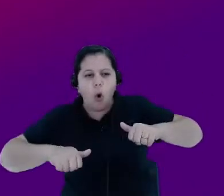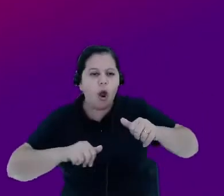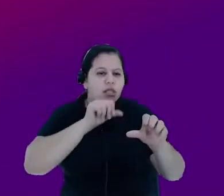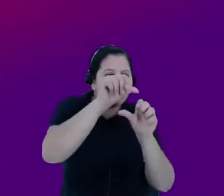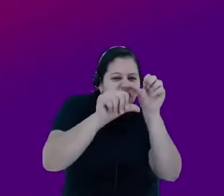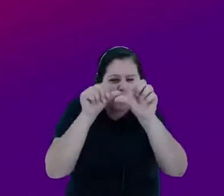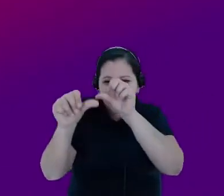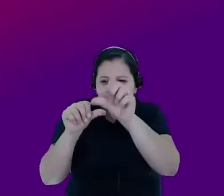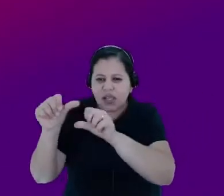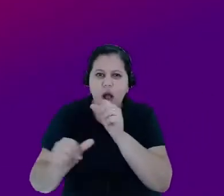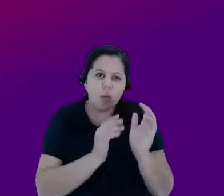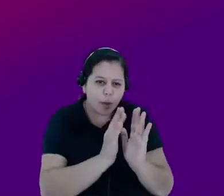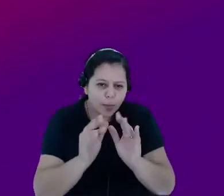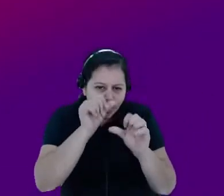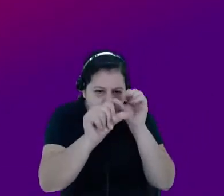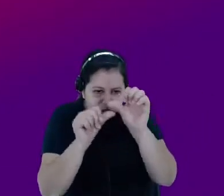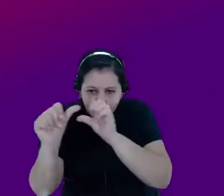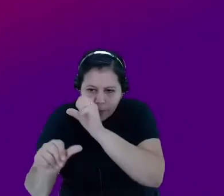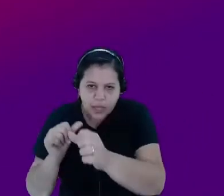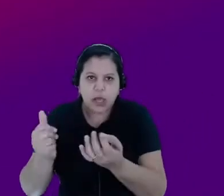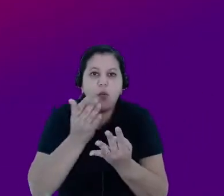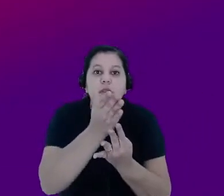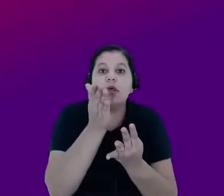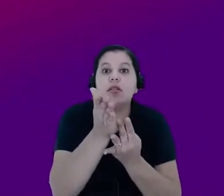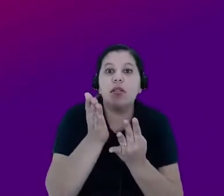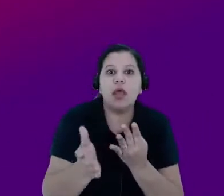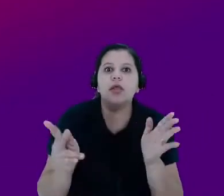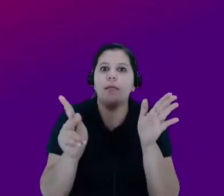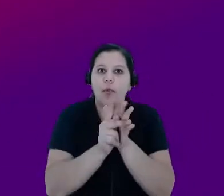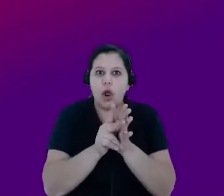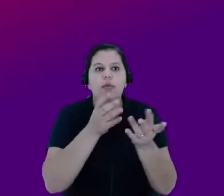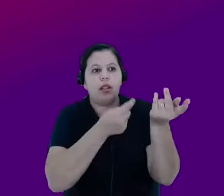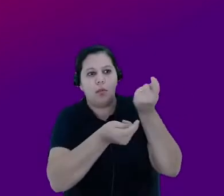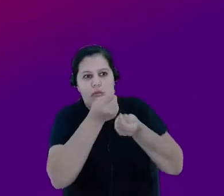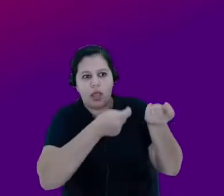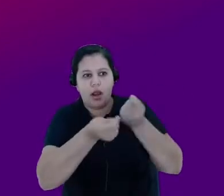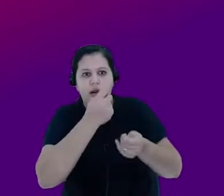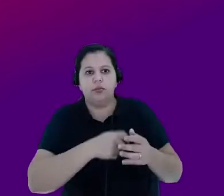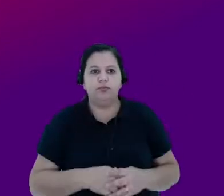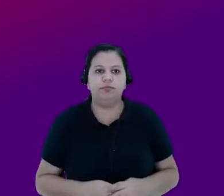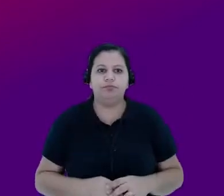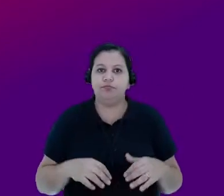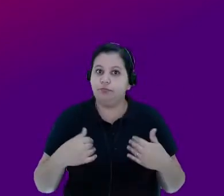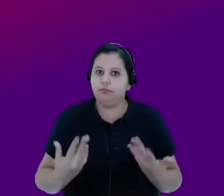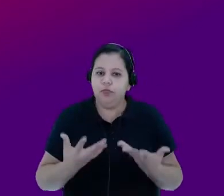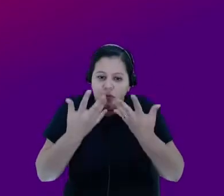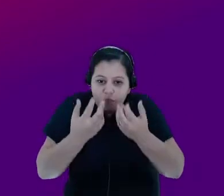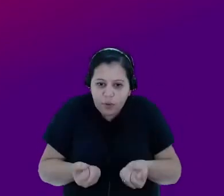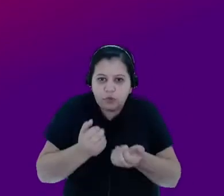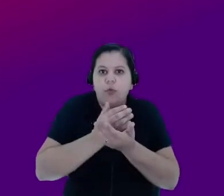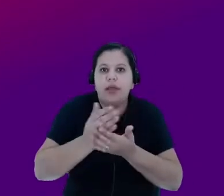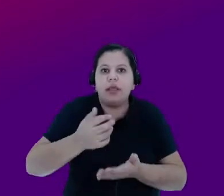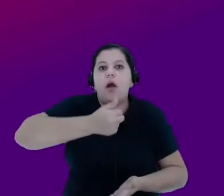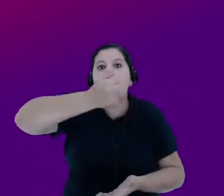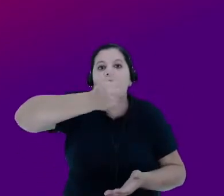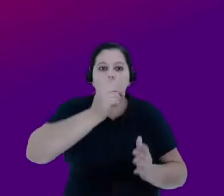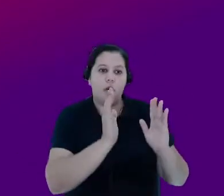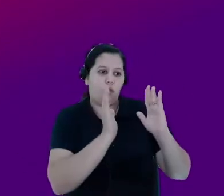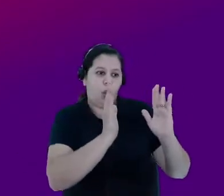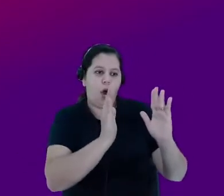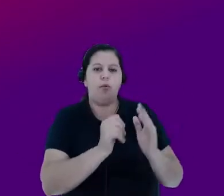vamos começar com a primeira parte, o primeiro bloco do nosso material, que é a percepção do